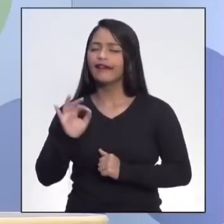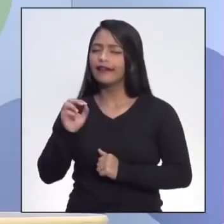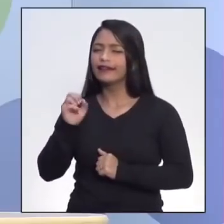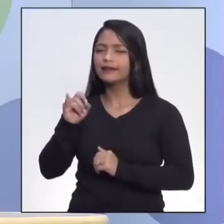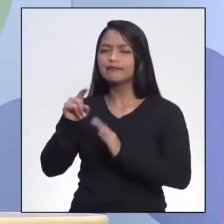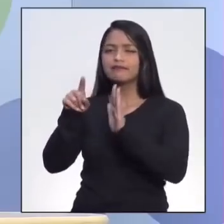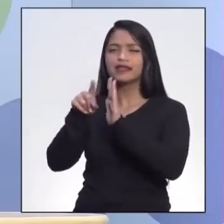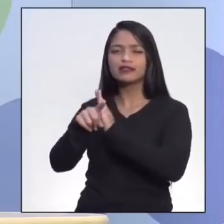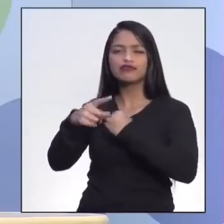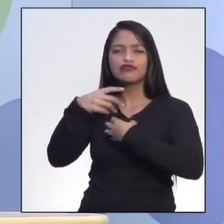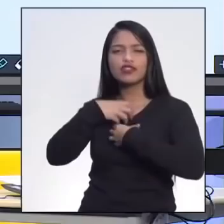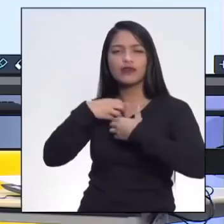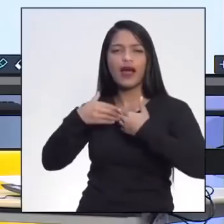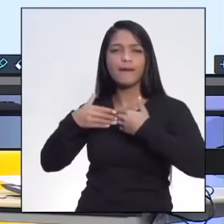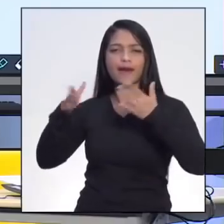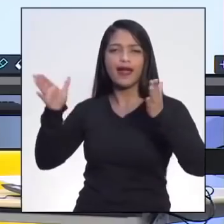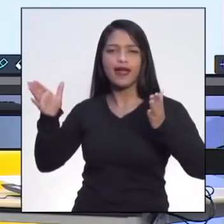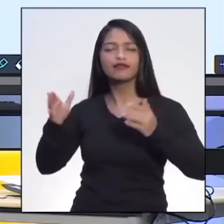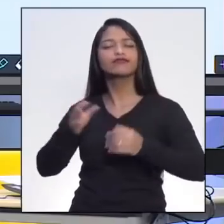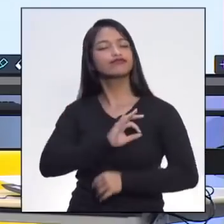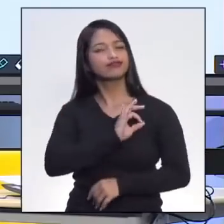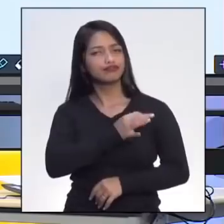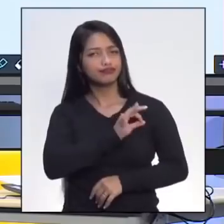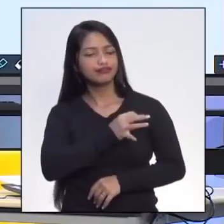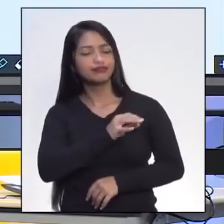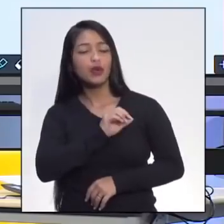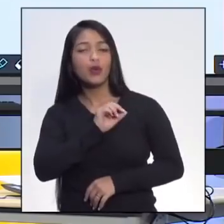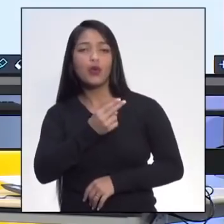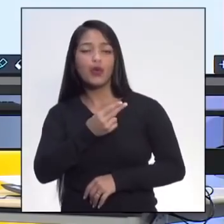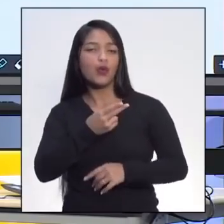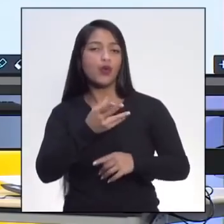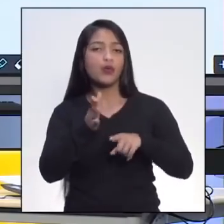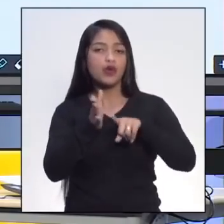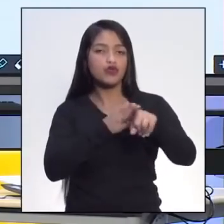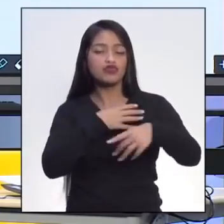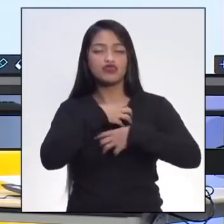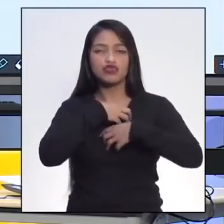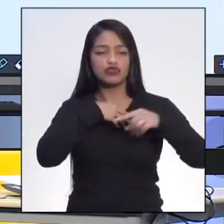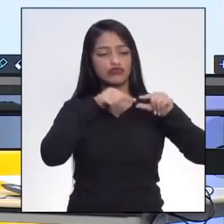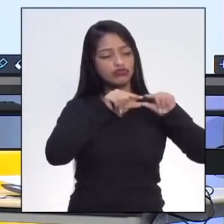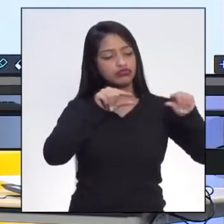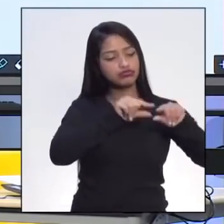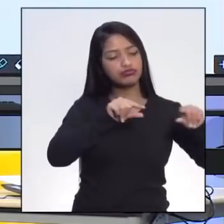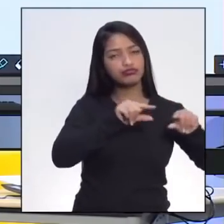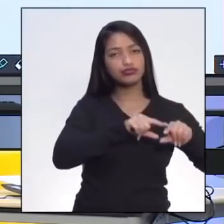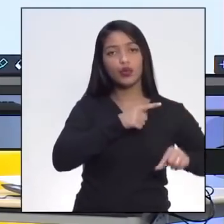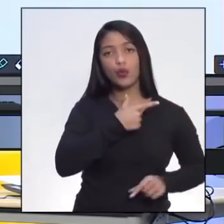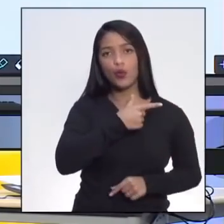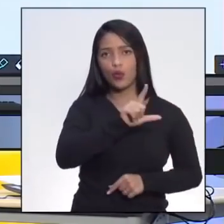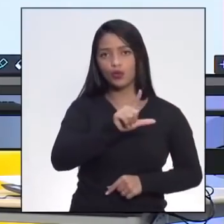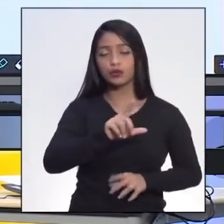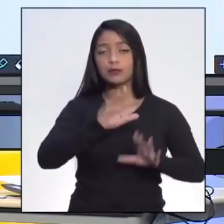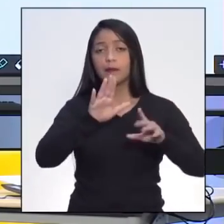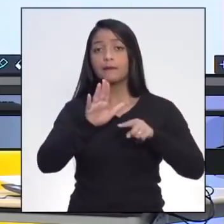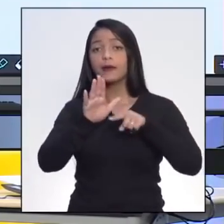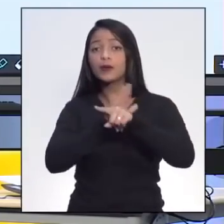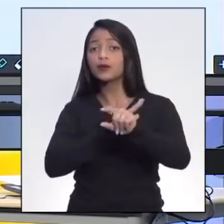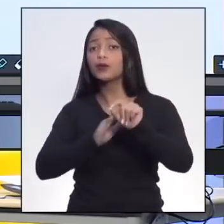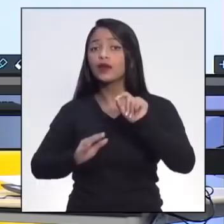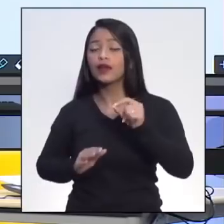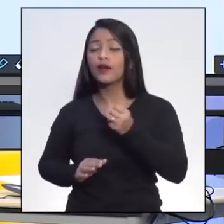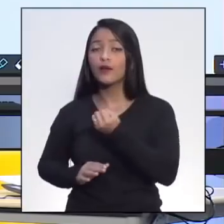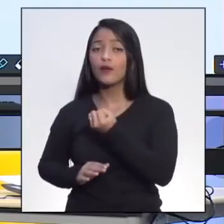também, né? Exatamente, se fosse uma questão aberta ou se a pergunta estivesse elaborada de outra forma. Mas o que a pergunta quer saber?